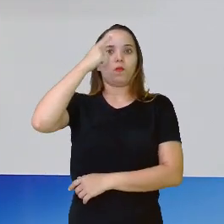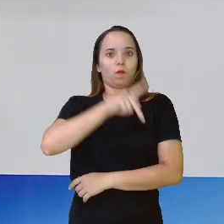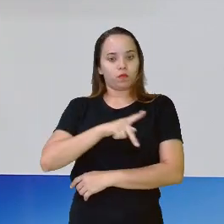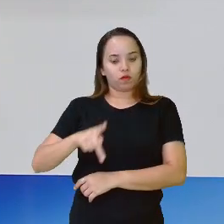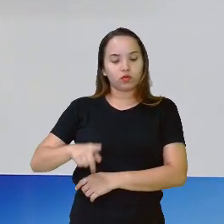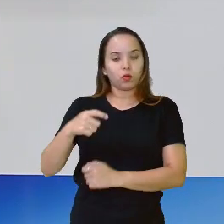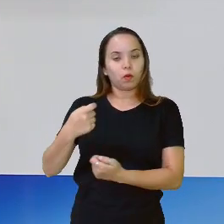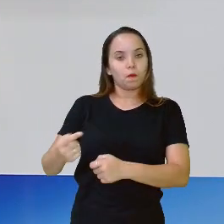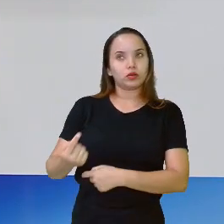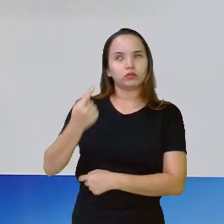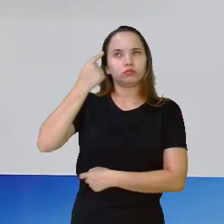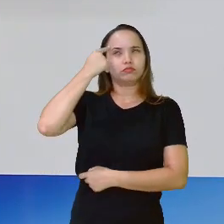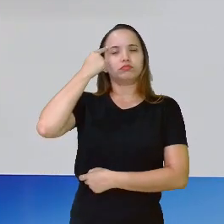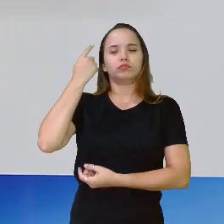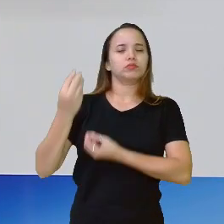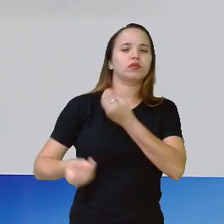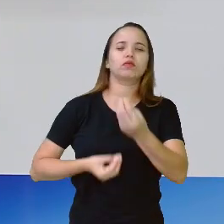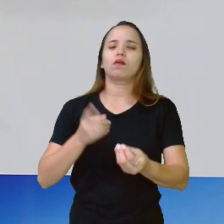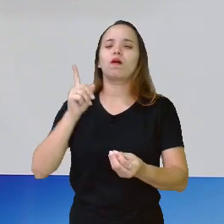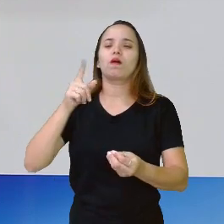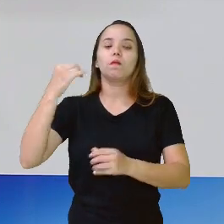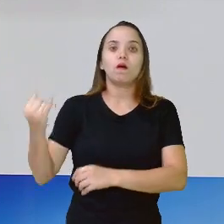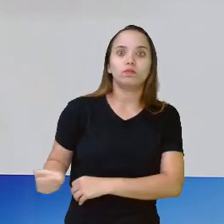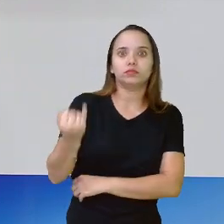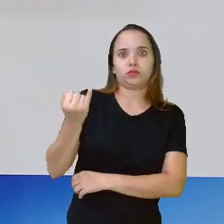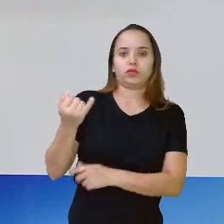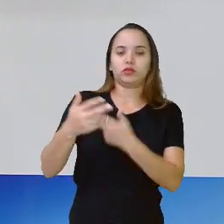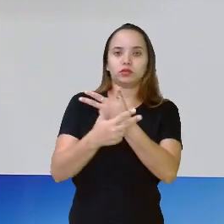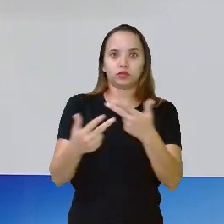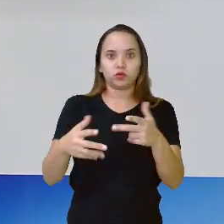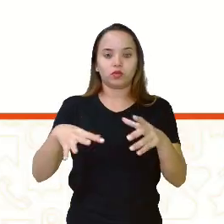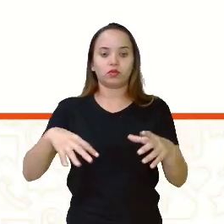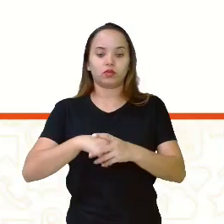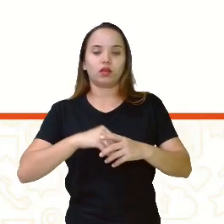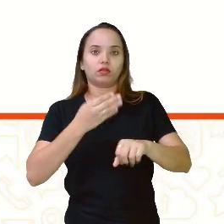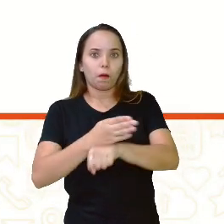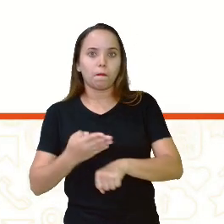relevante na sua prática, na sua sala de aula.